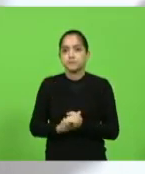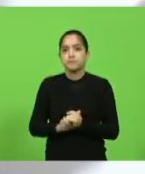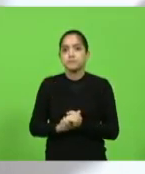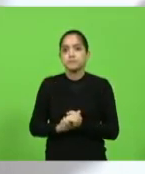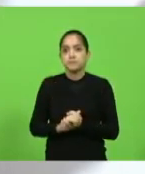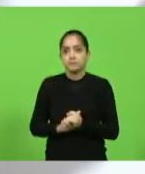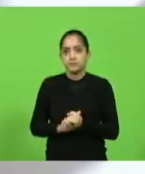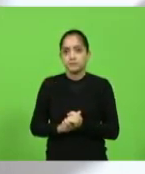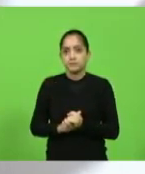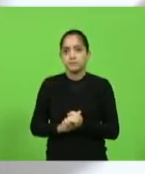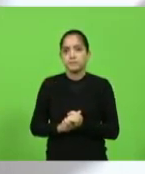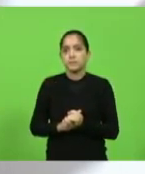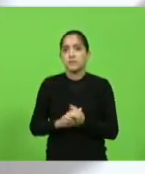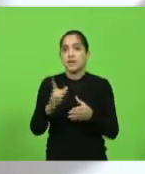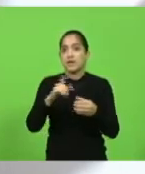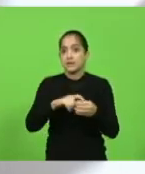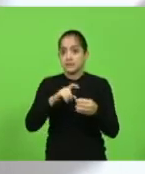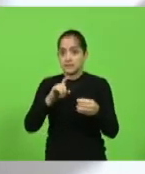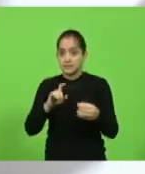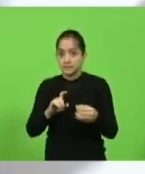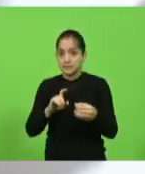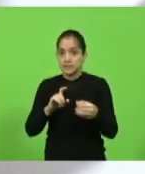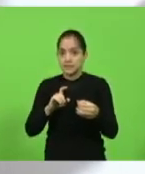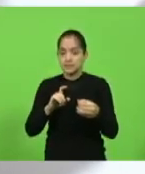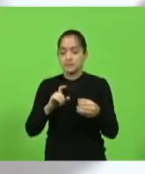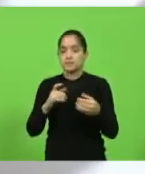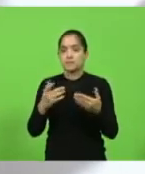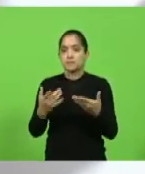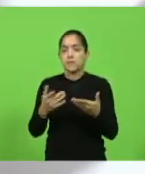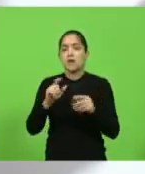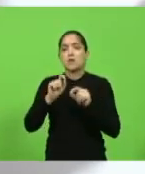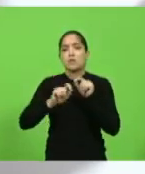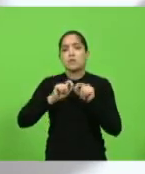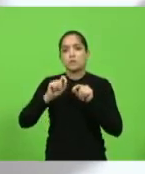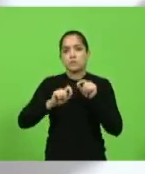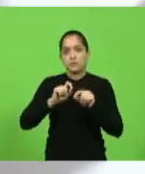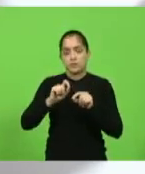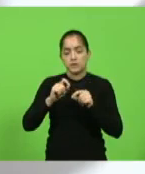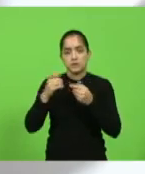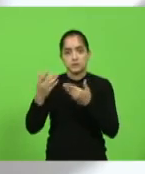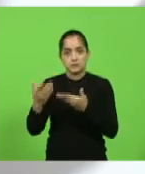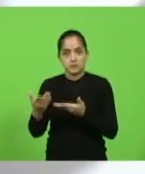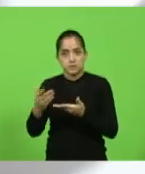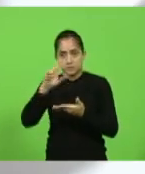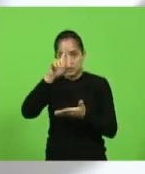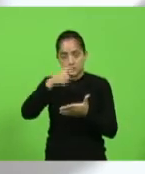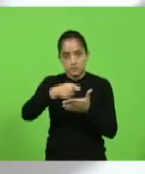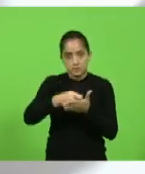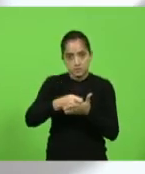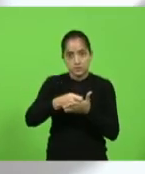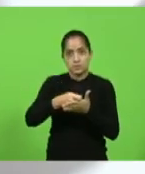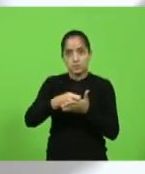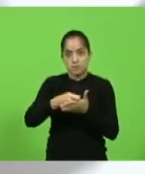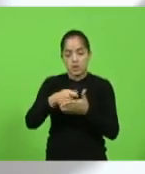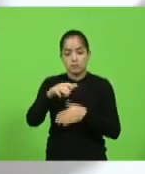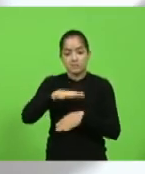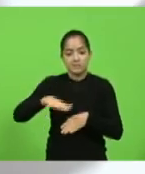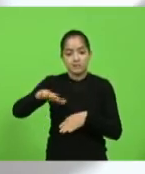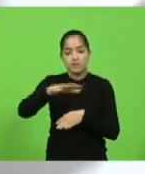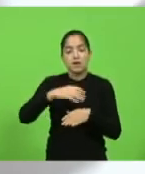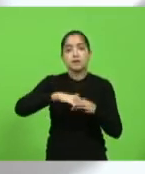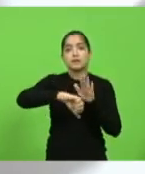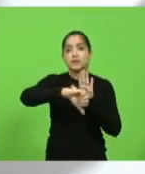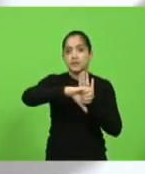e independência de instâncias. Confere dizer que, embora certas decisões proferidas na seara criminal sejam